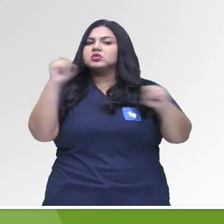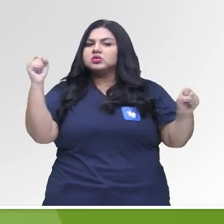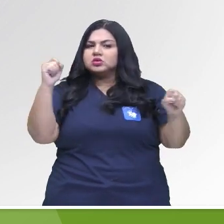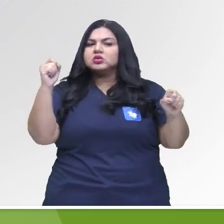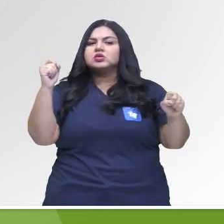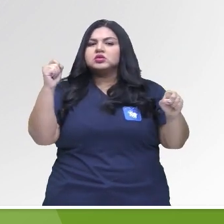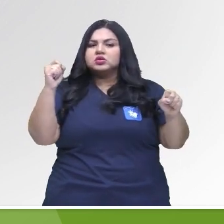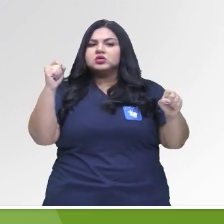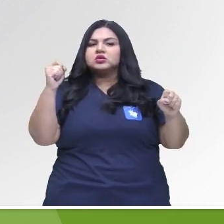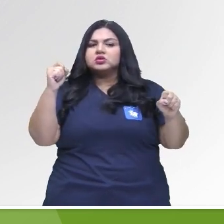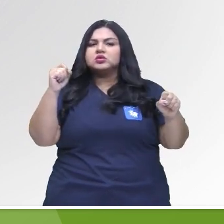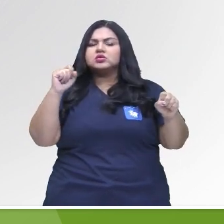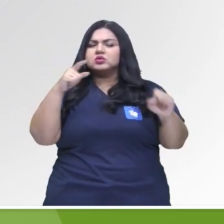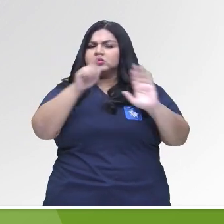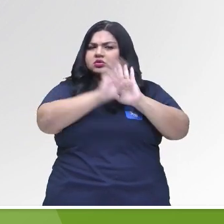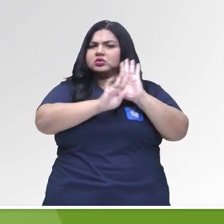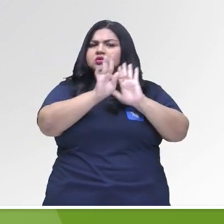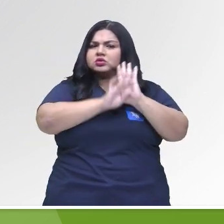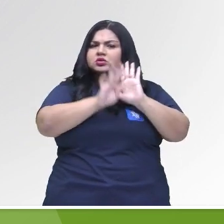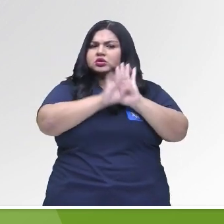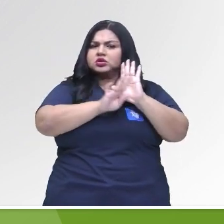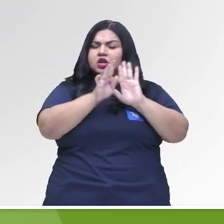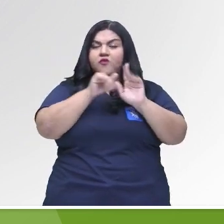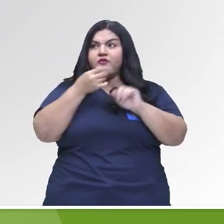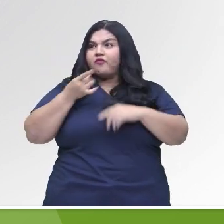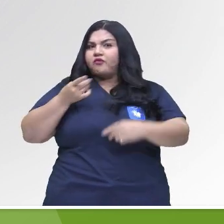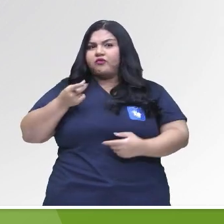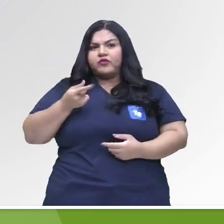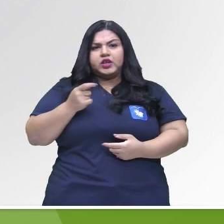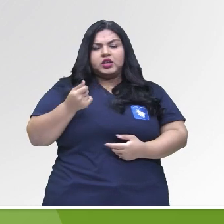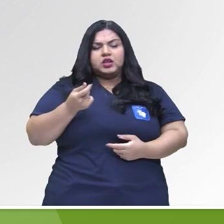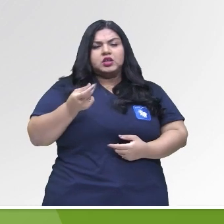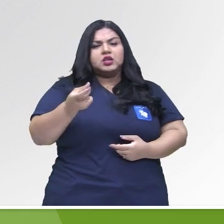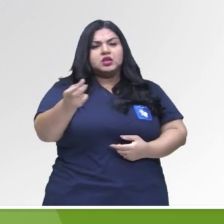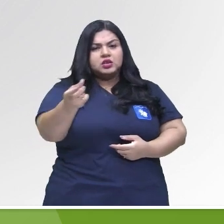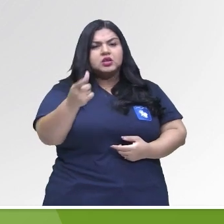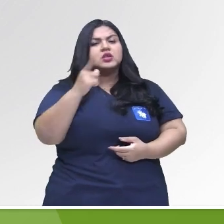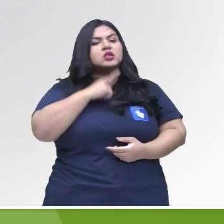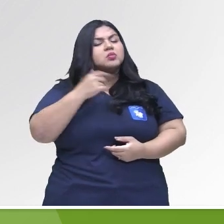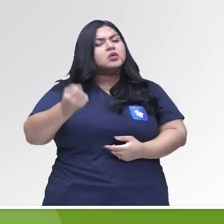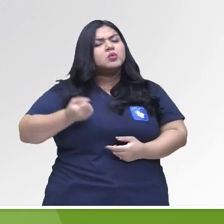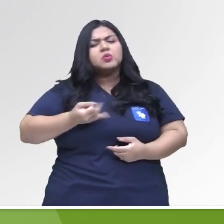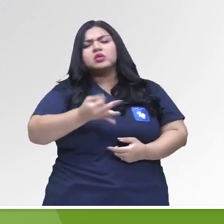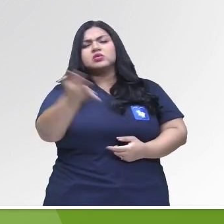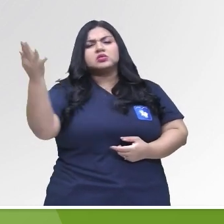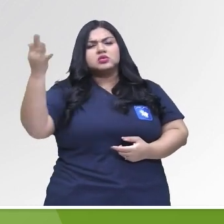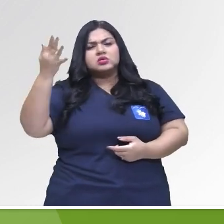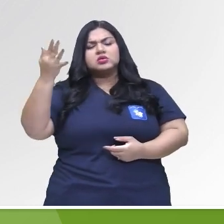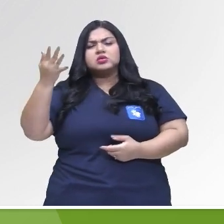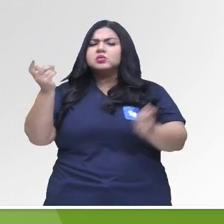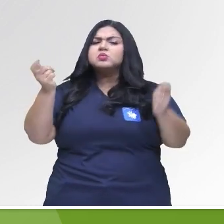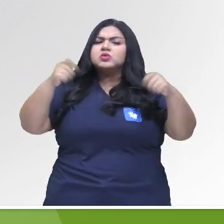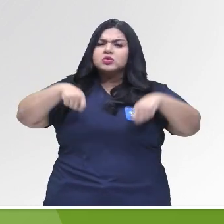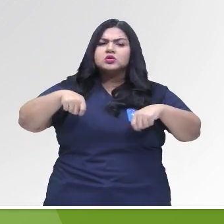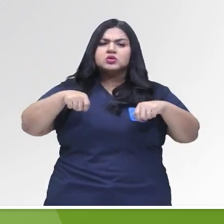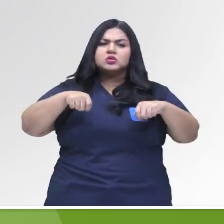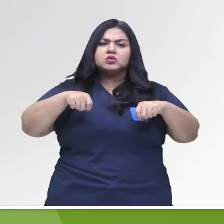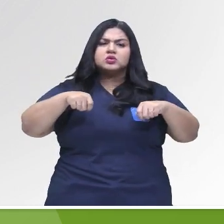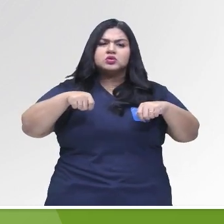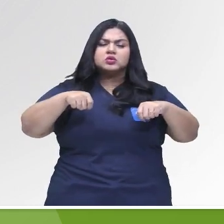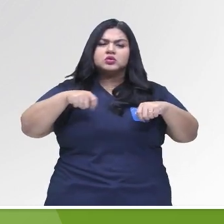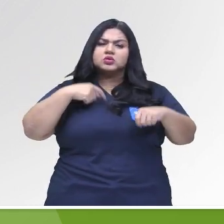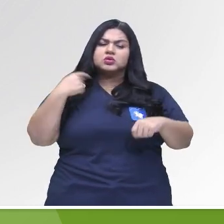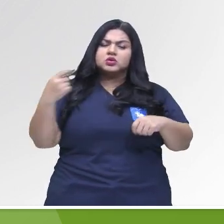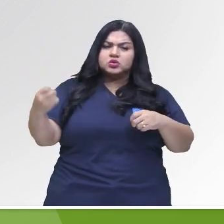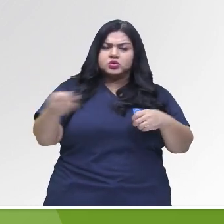texto mostrado agora há pouco fala no termo infinidade. Então, a gente tem uma quantidade muito grande de possibilidades de